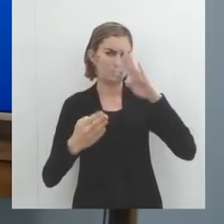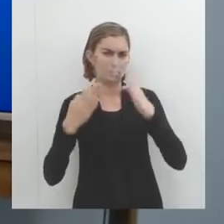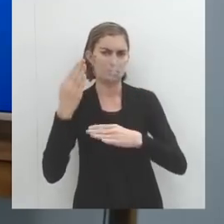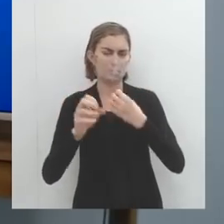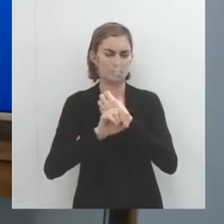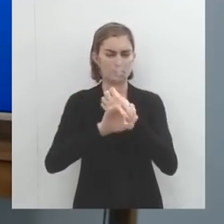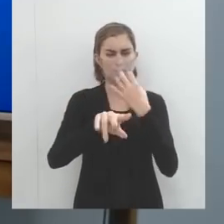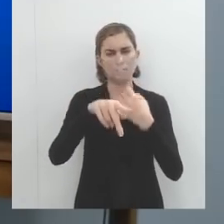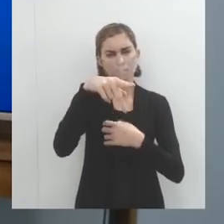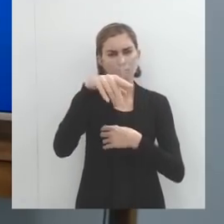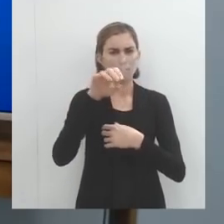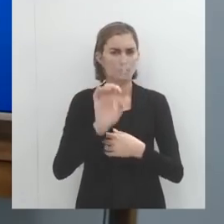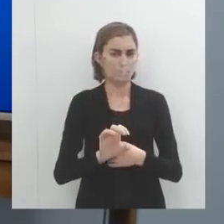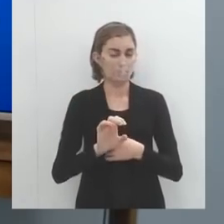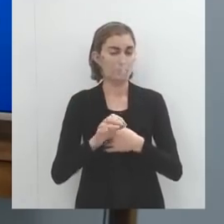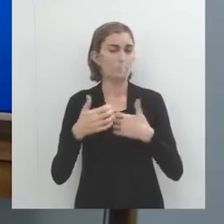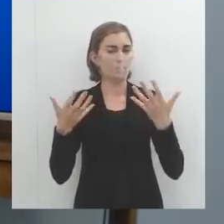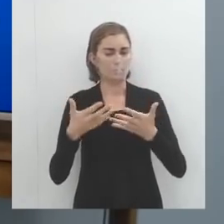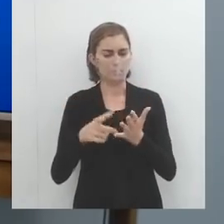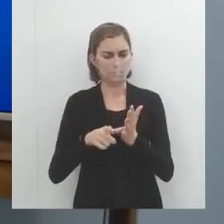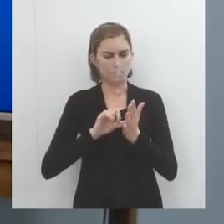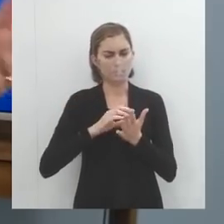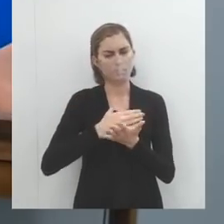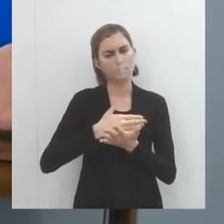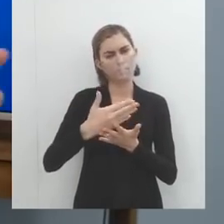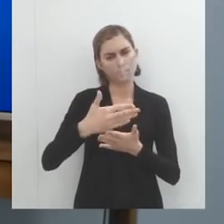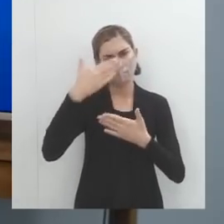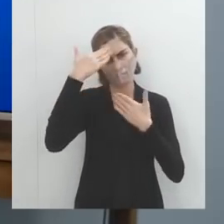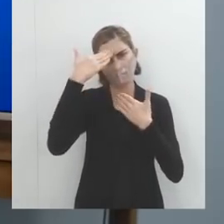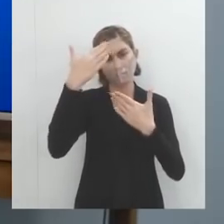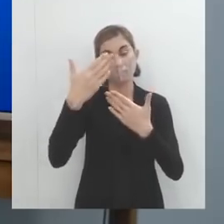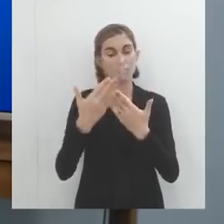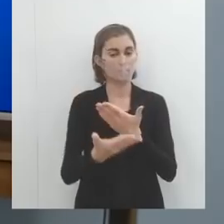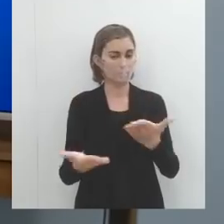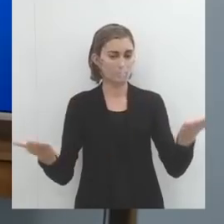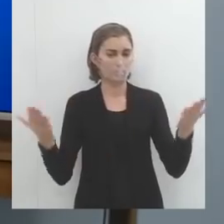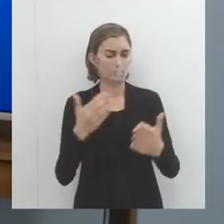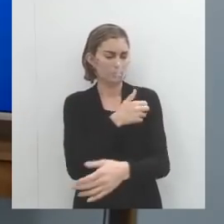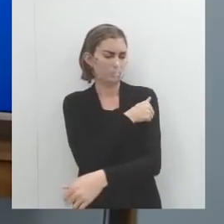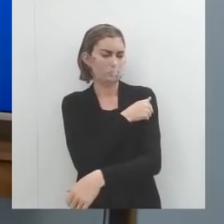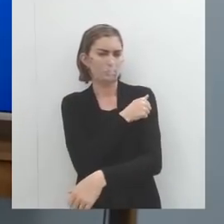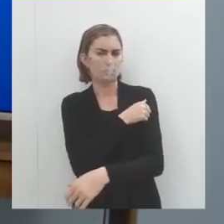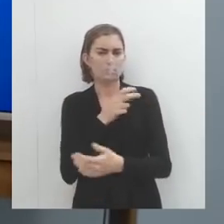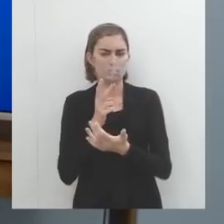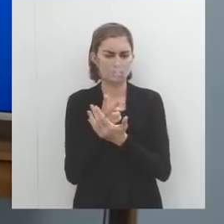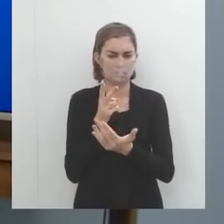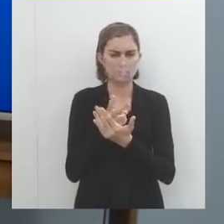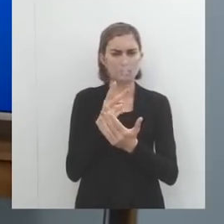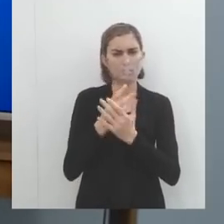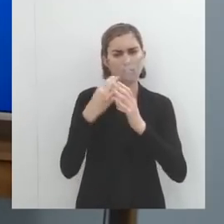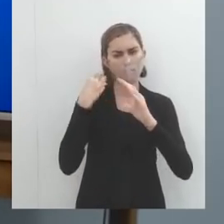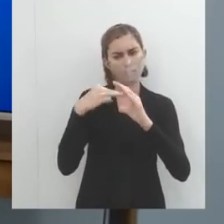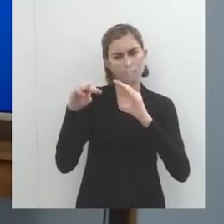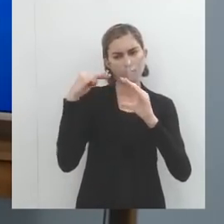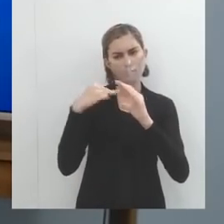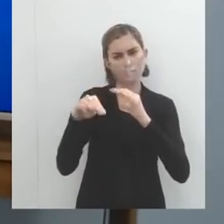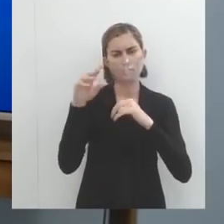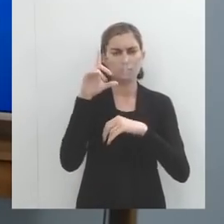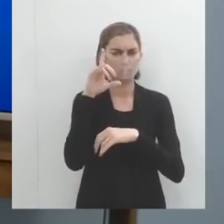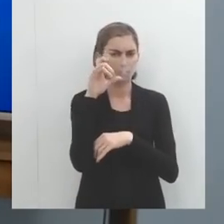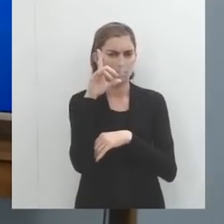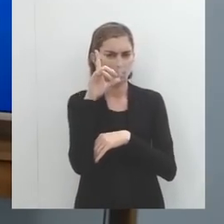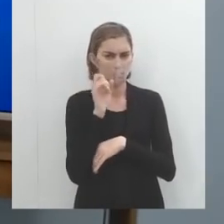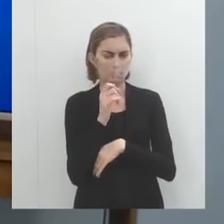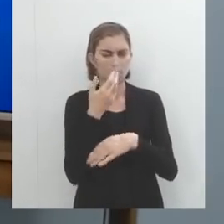EducaPE, tranquilo? E antes da gente começar, eu queria agradecer aí a todos os alunos aí que continuam mandando mensagens aí para mim no Instagram, tá? A gente